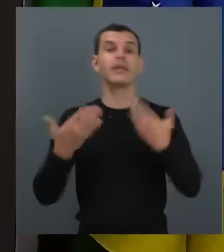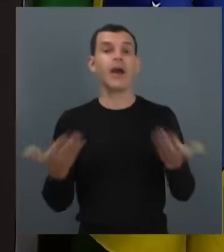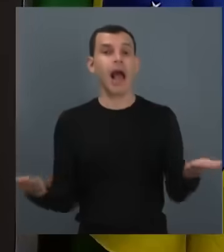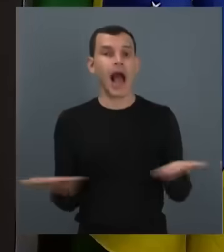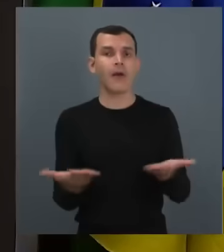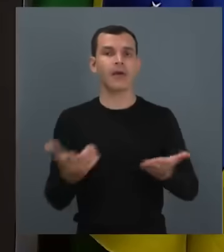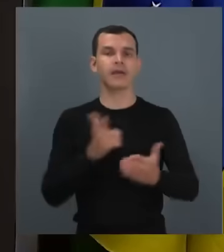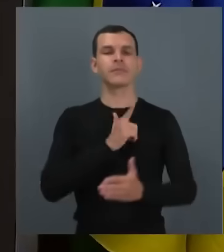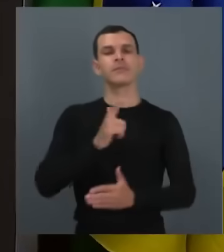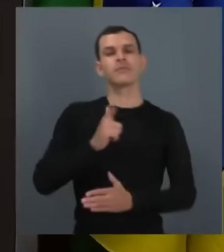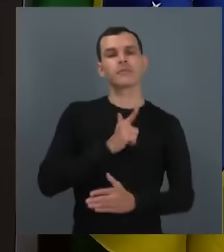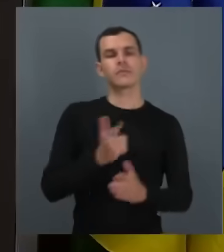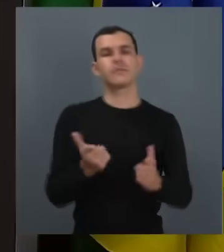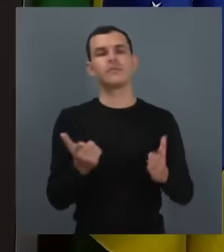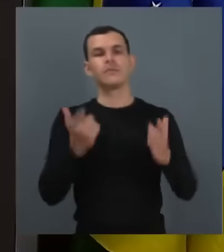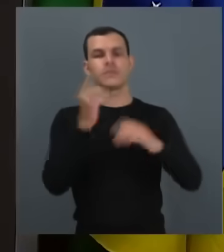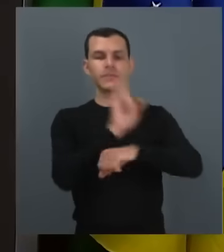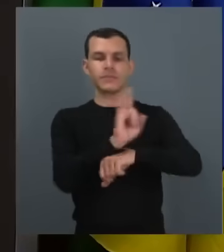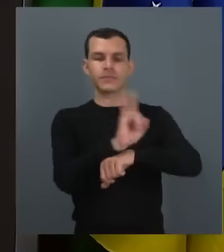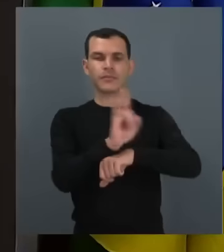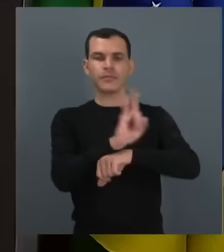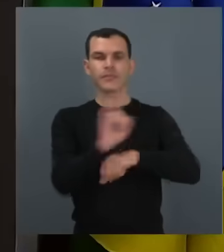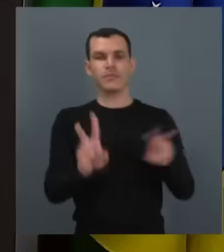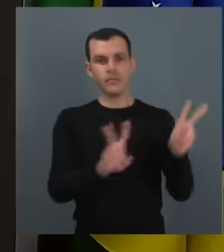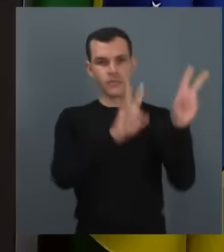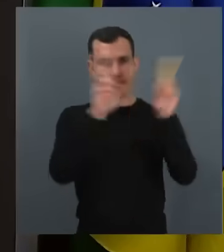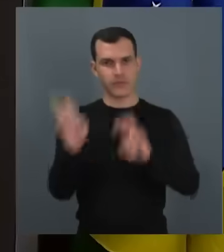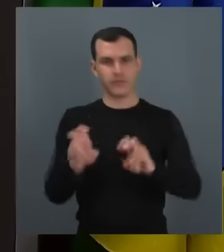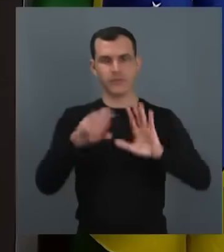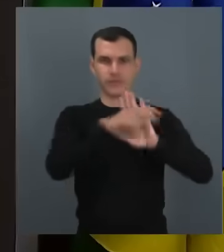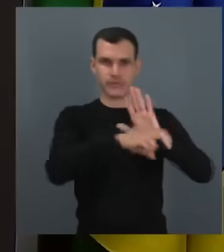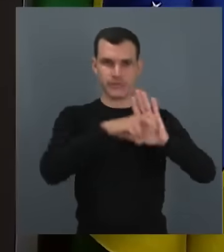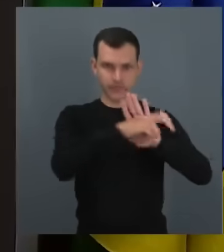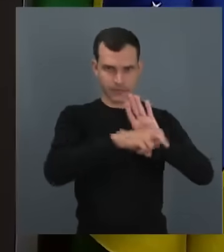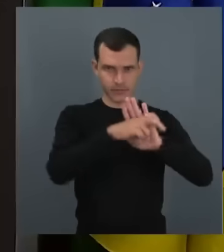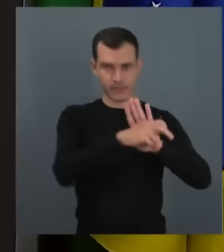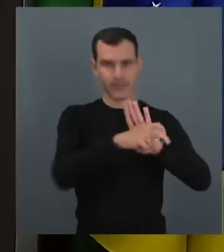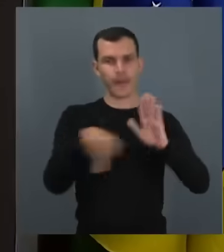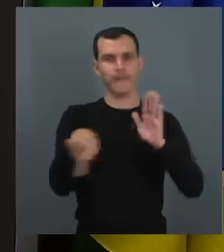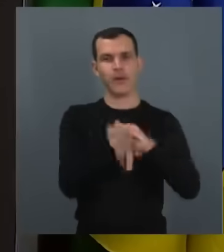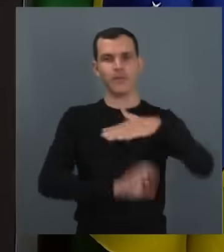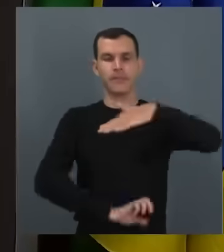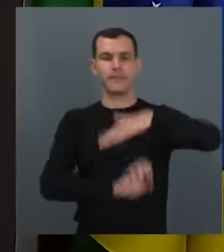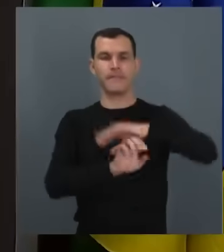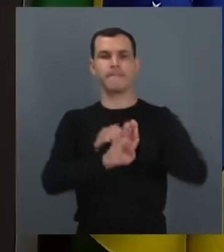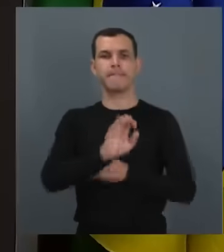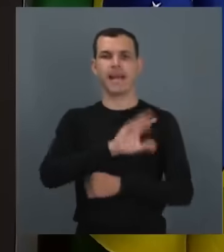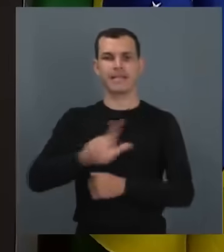da Penha, do Brasil Paralelo, eu acho que com essa ação